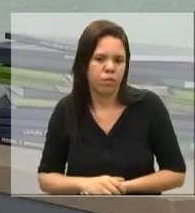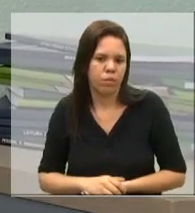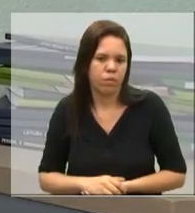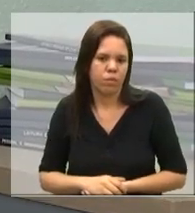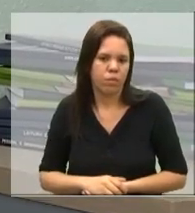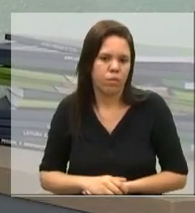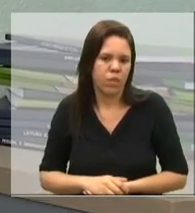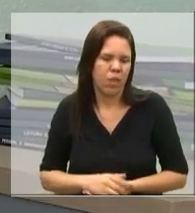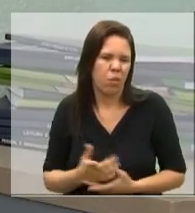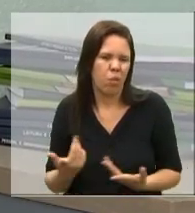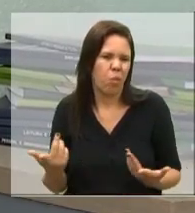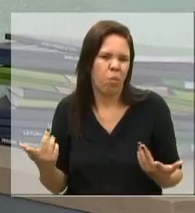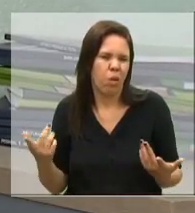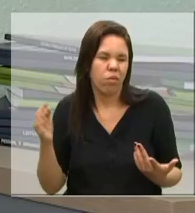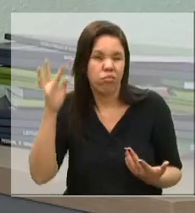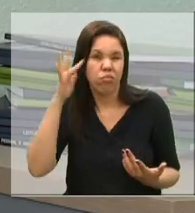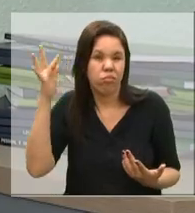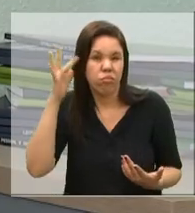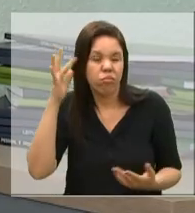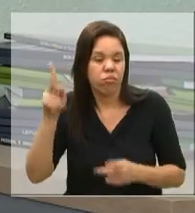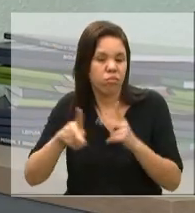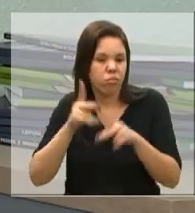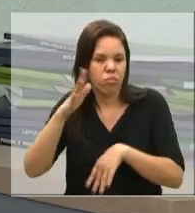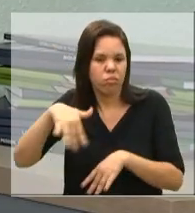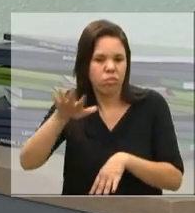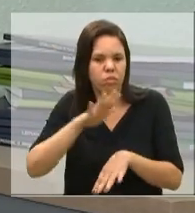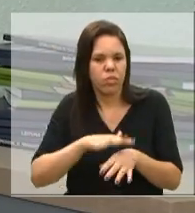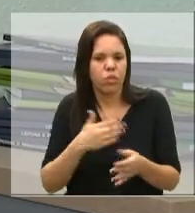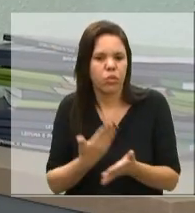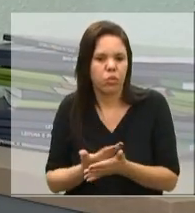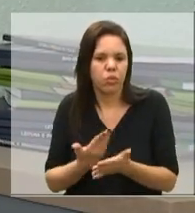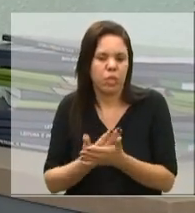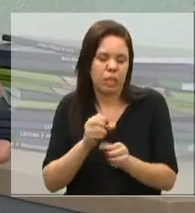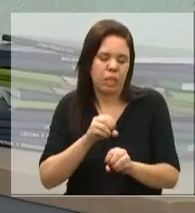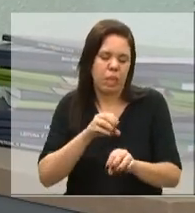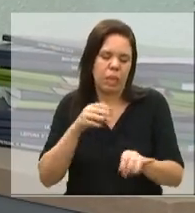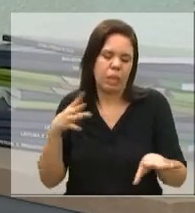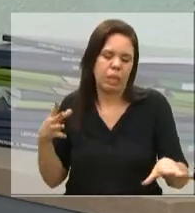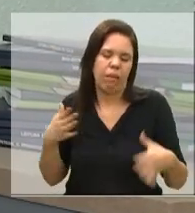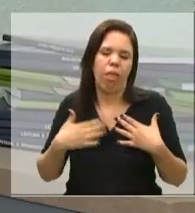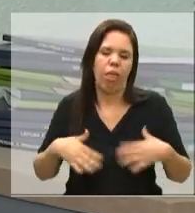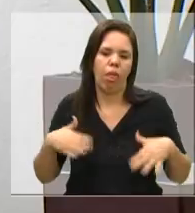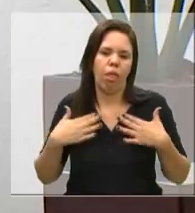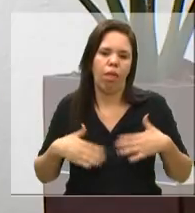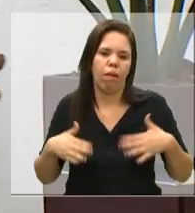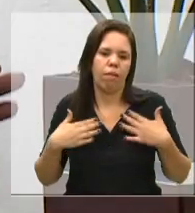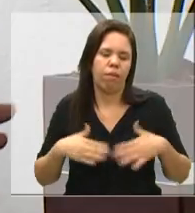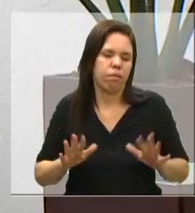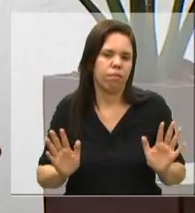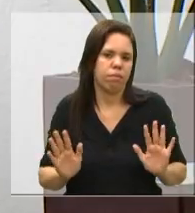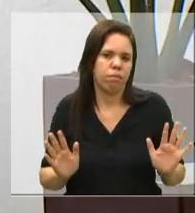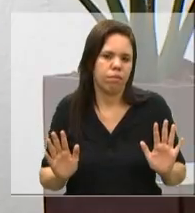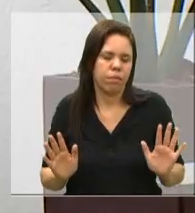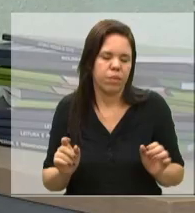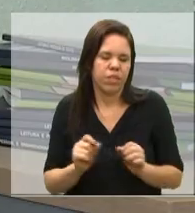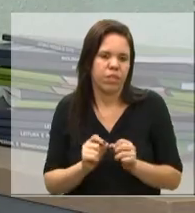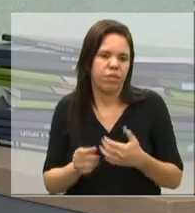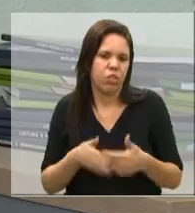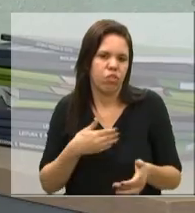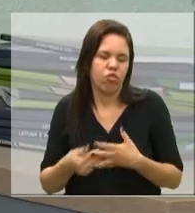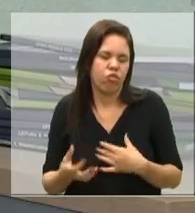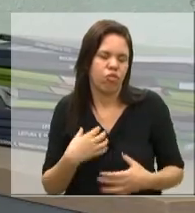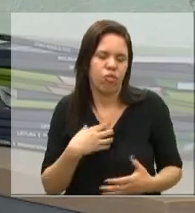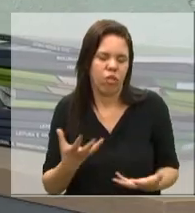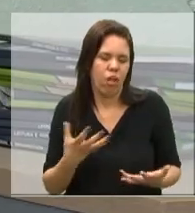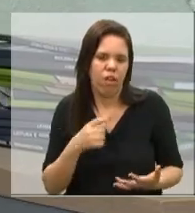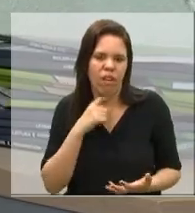mito, né, ou uma imaginação das pessoas de que o estudar EAD é muito tranquilo, eu faço o que eu quero, na hora que eu quero, do jeito que eu quero, não tem